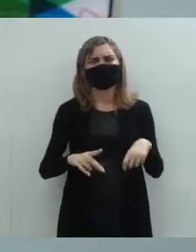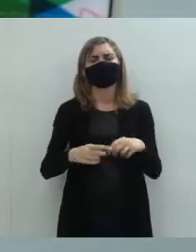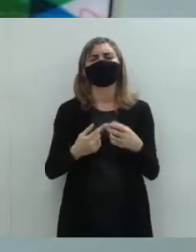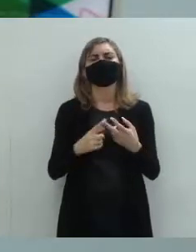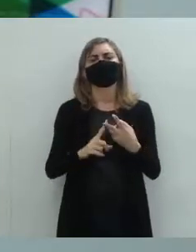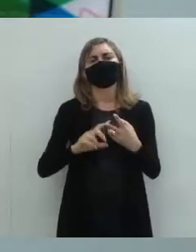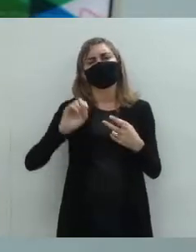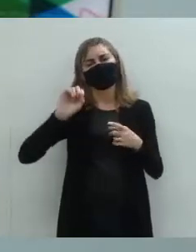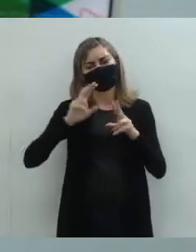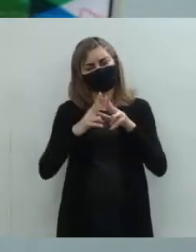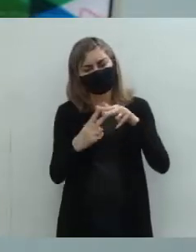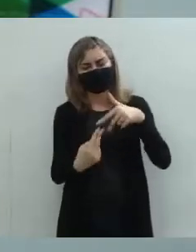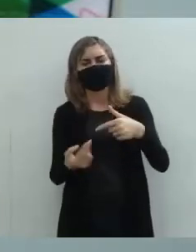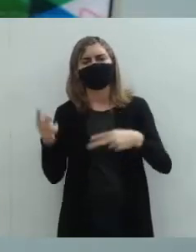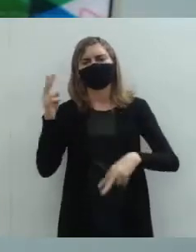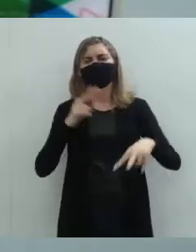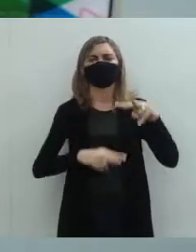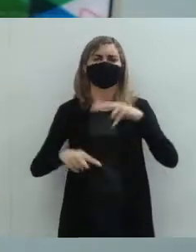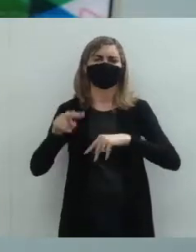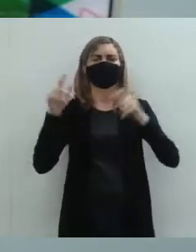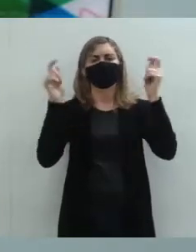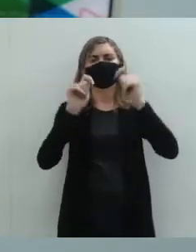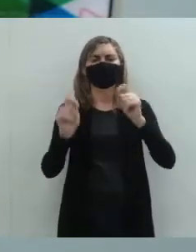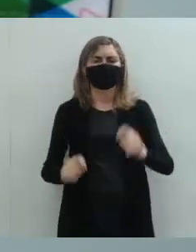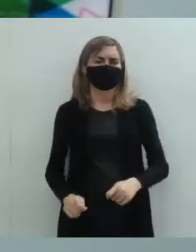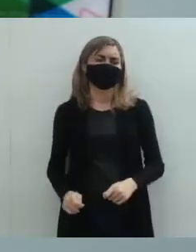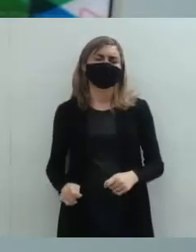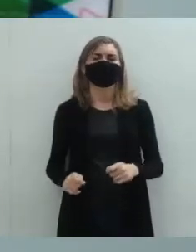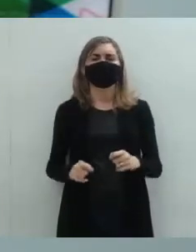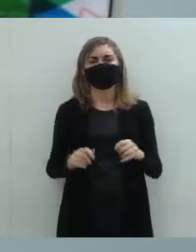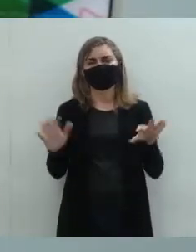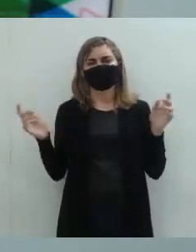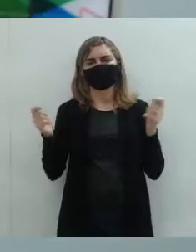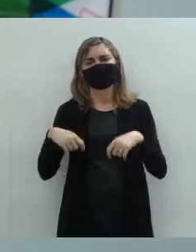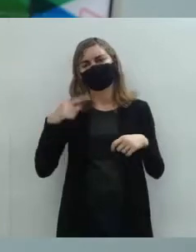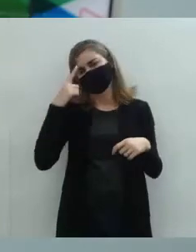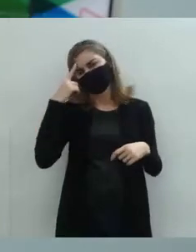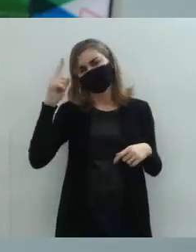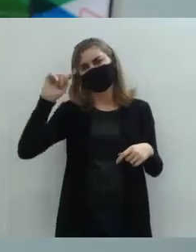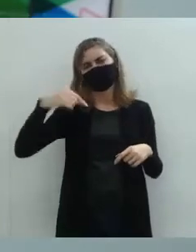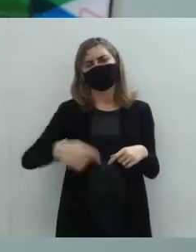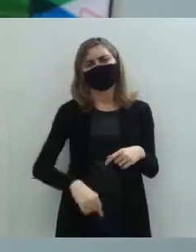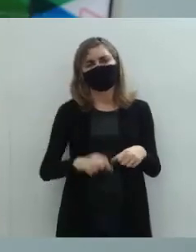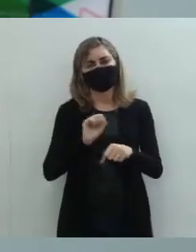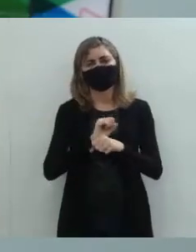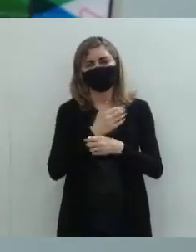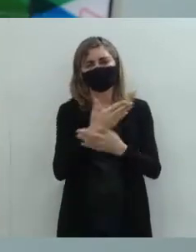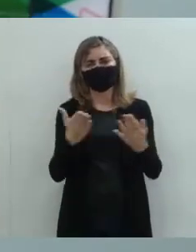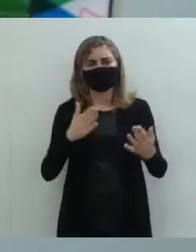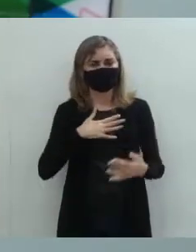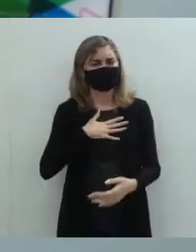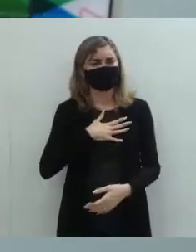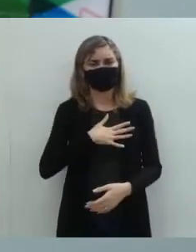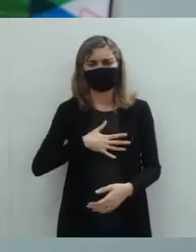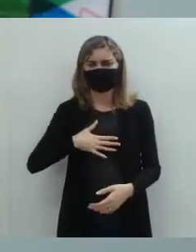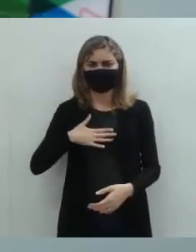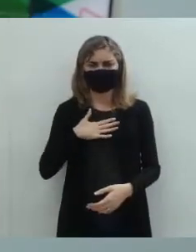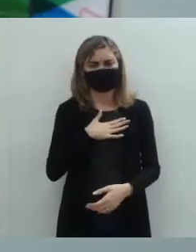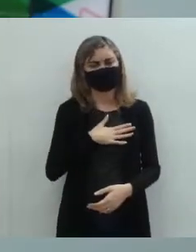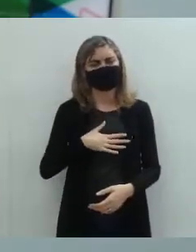de sombra, visualizamos as obras dos artistas que dão a ideia de profundidade. Espero que vocês tenham gostado da nossa